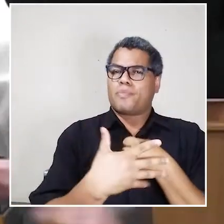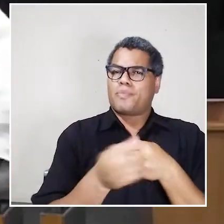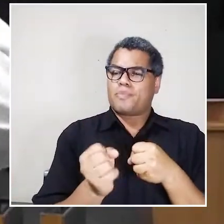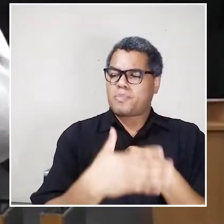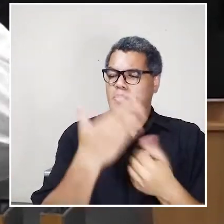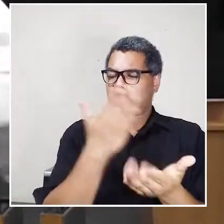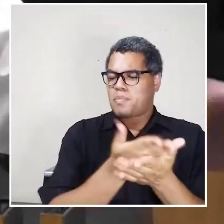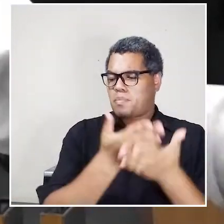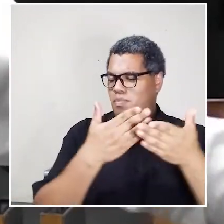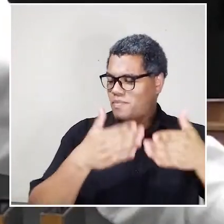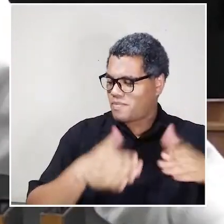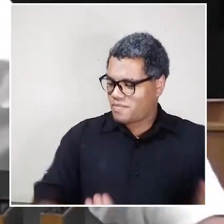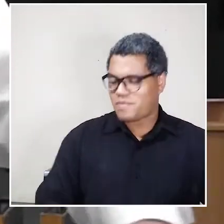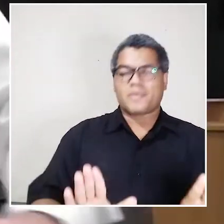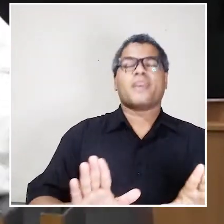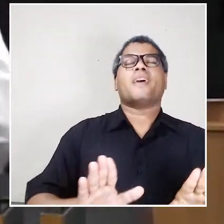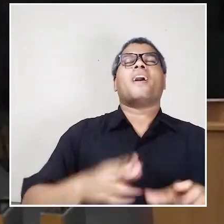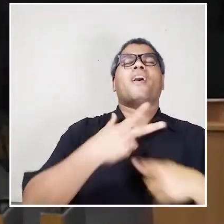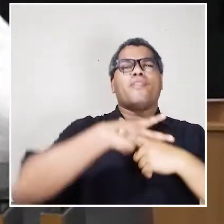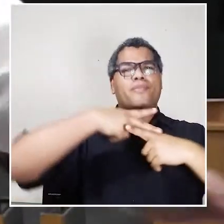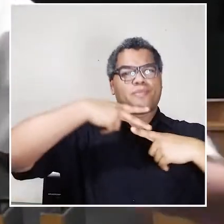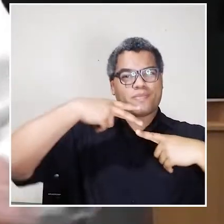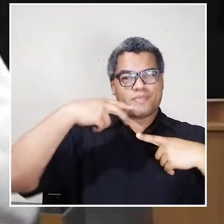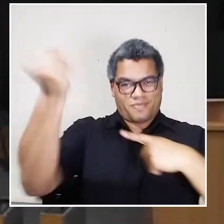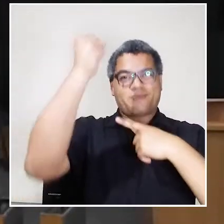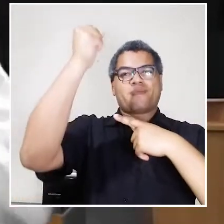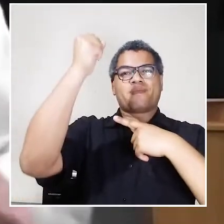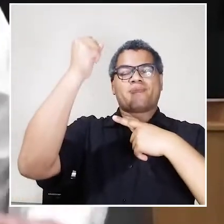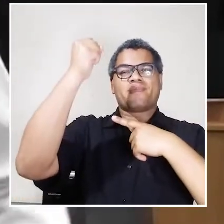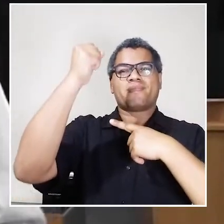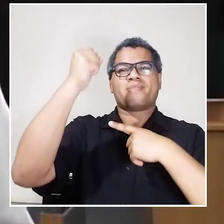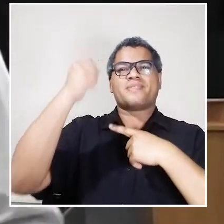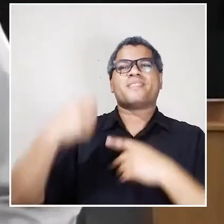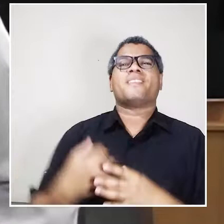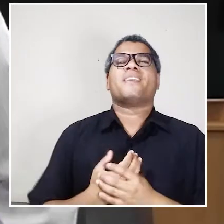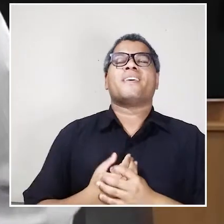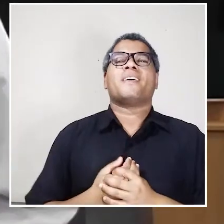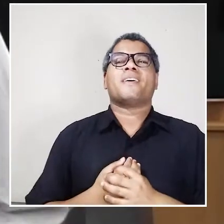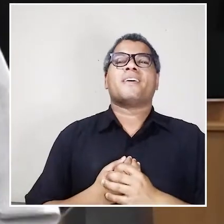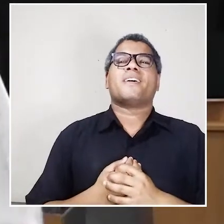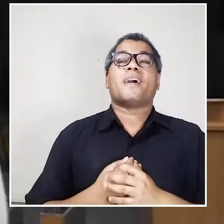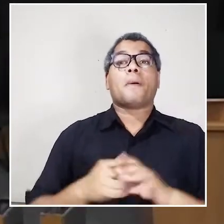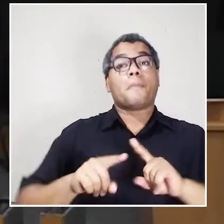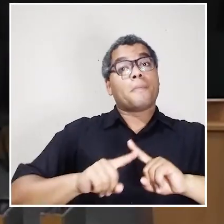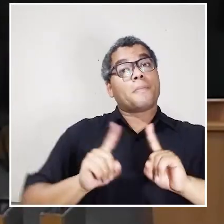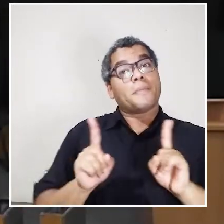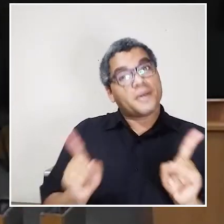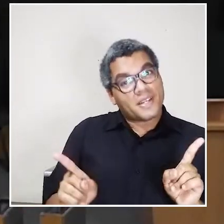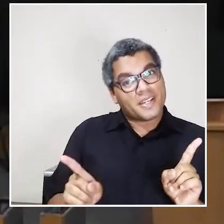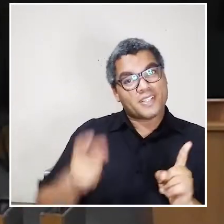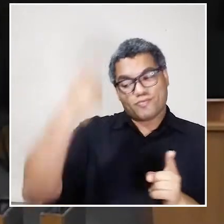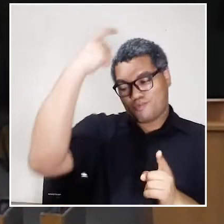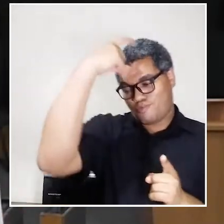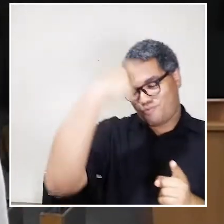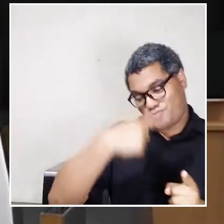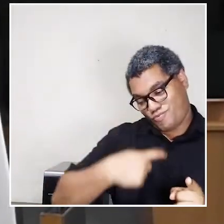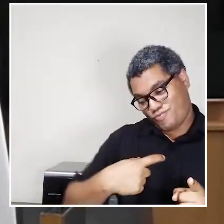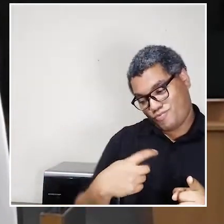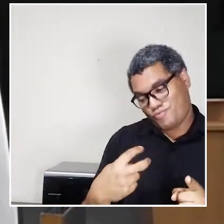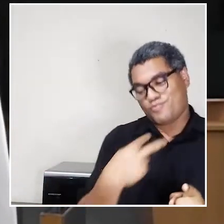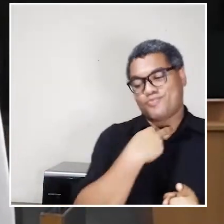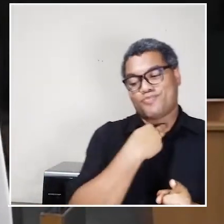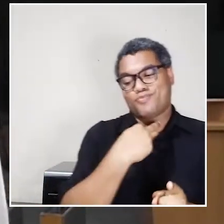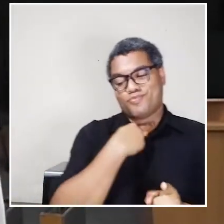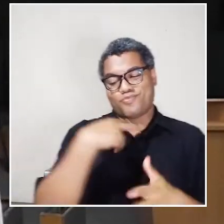acabou, encerrou, o Covid foi completamente vencido. Mas se não